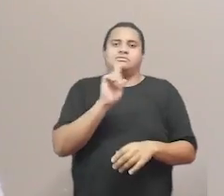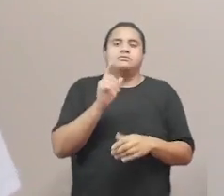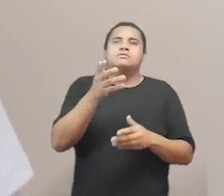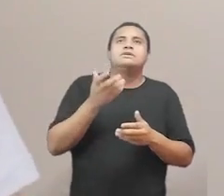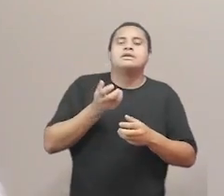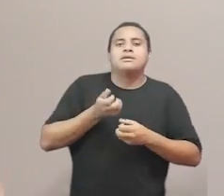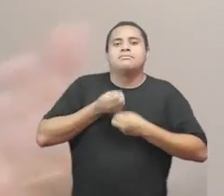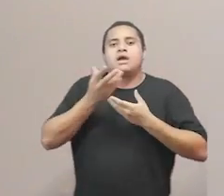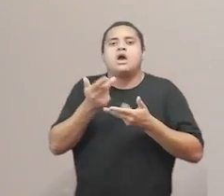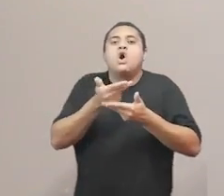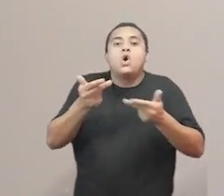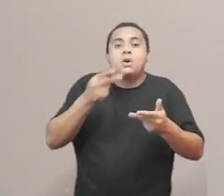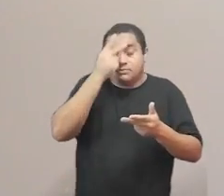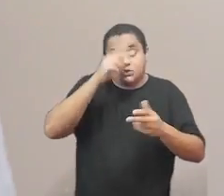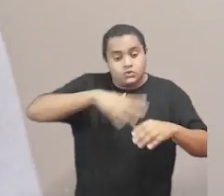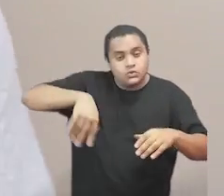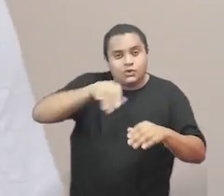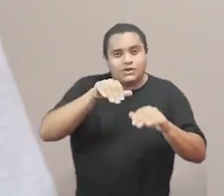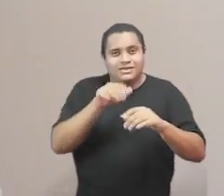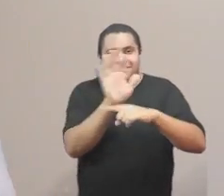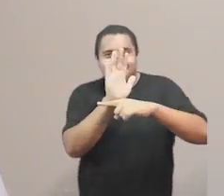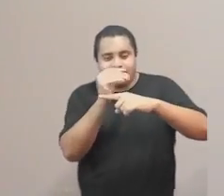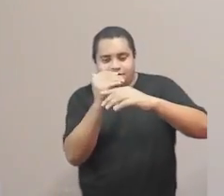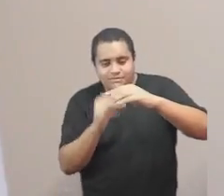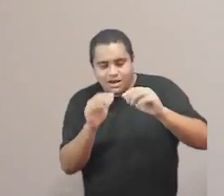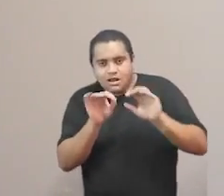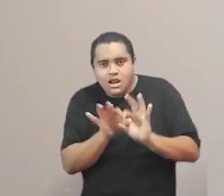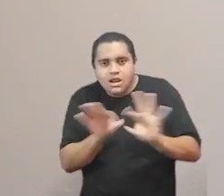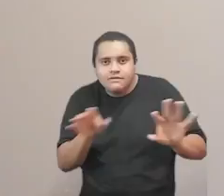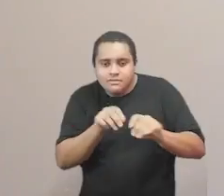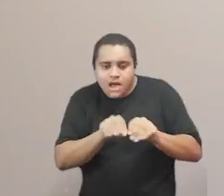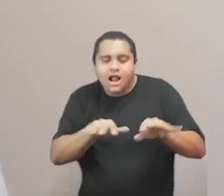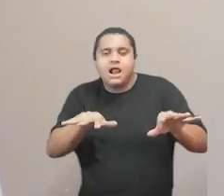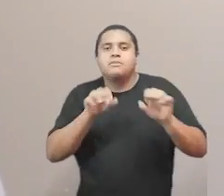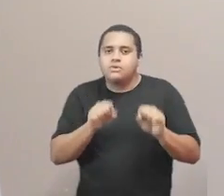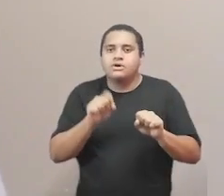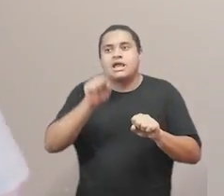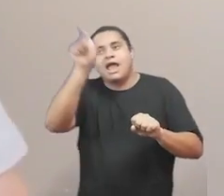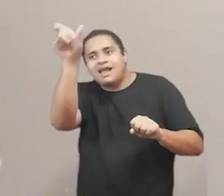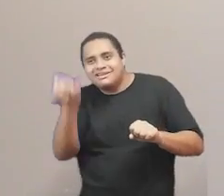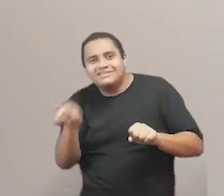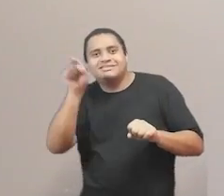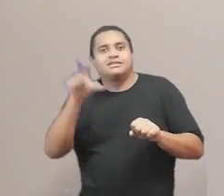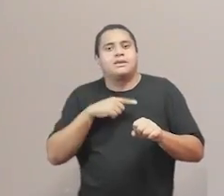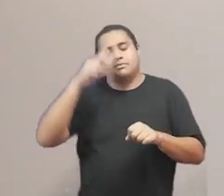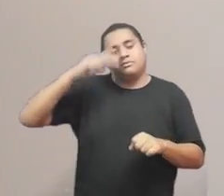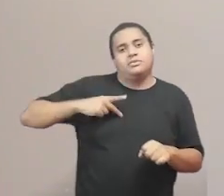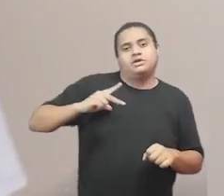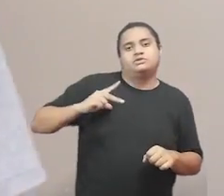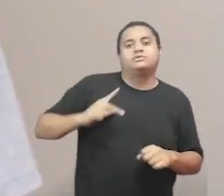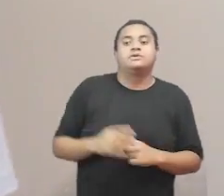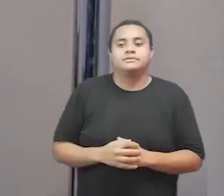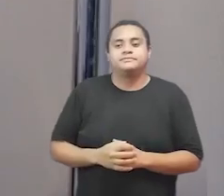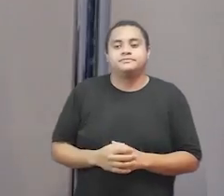quiser comentar algo que todo mundo vai ver, você comenta lá embaixo do vídeo. Eu falei que eu vivia repetindo pra mim mesmo essas coisas, né? Esses apegos. E